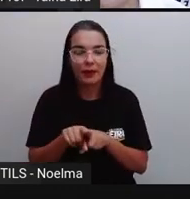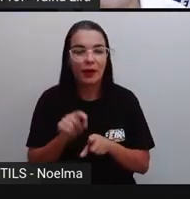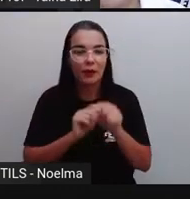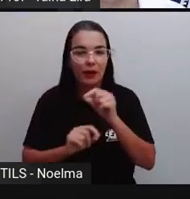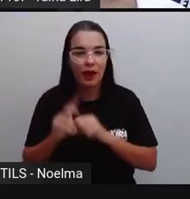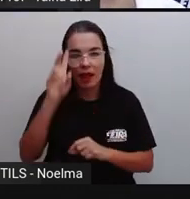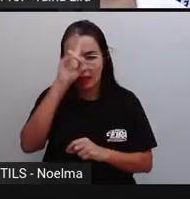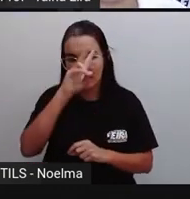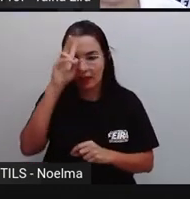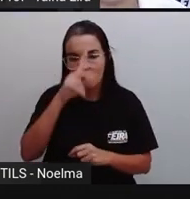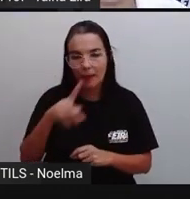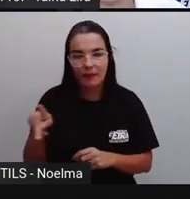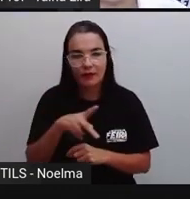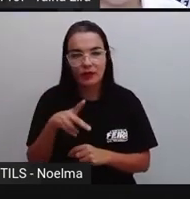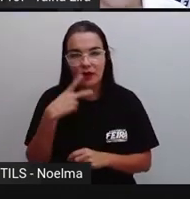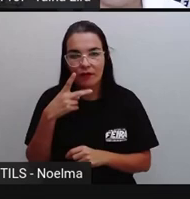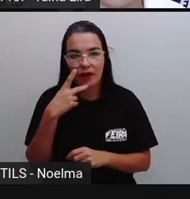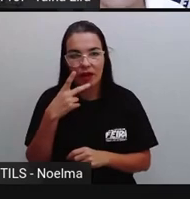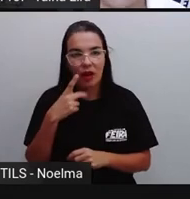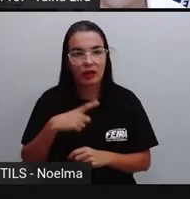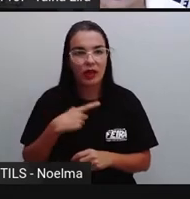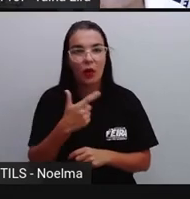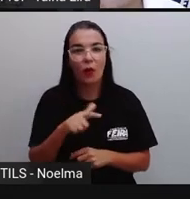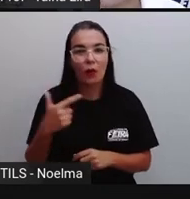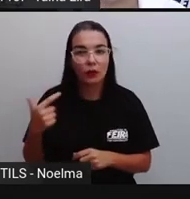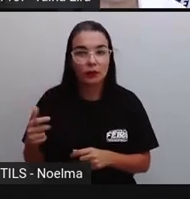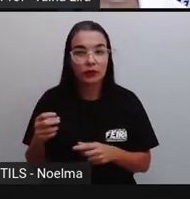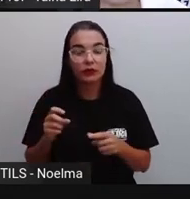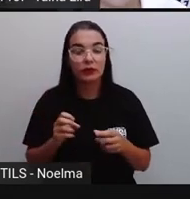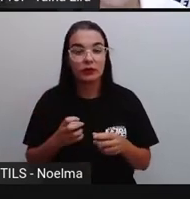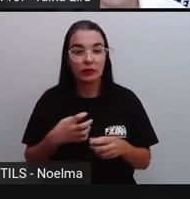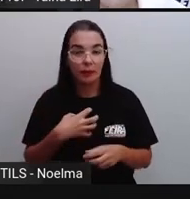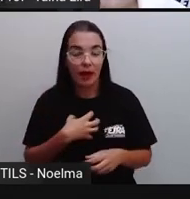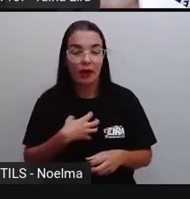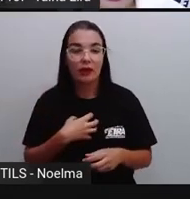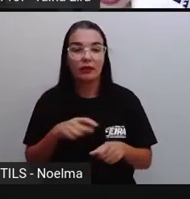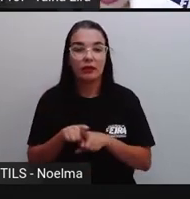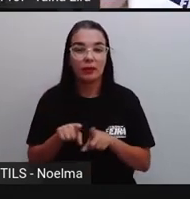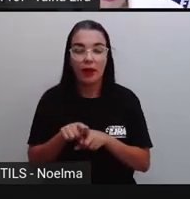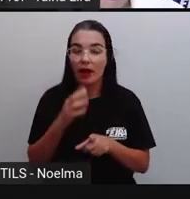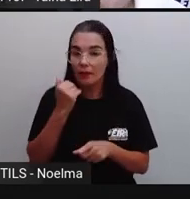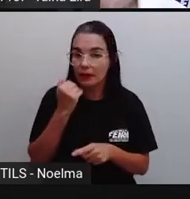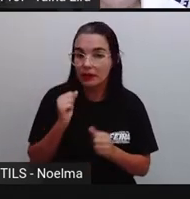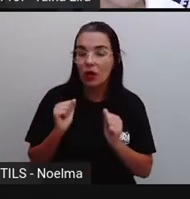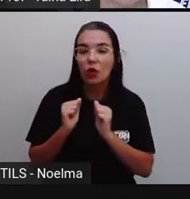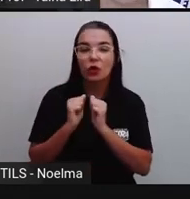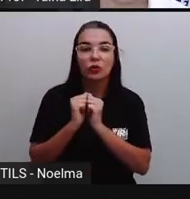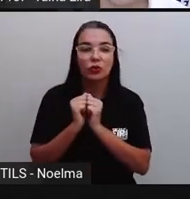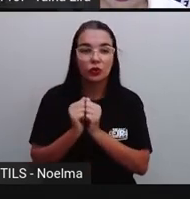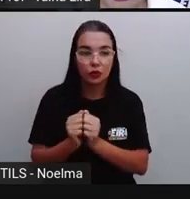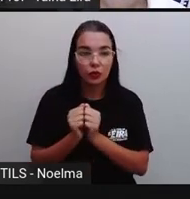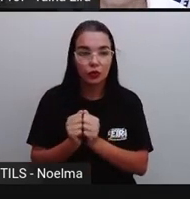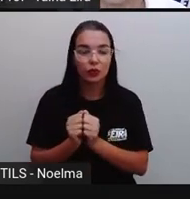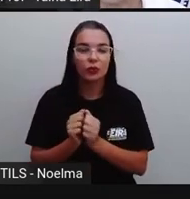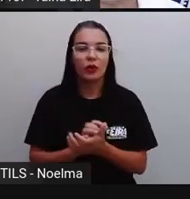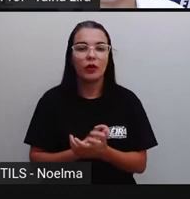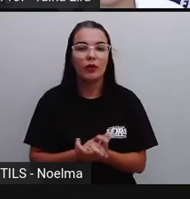tem outros meios, né, de tornar a vida saudável, além da alimentação, que também é